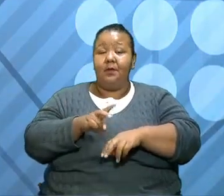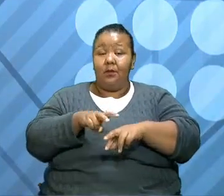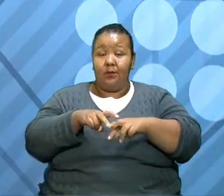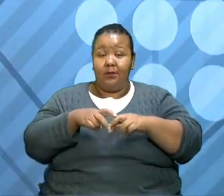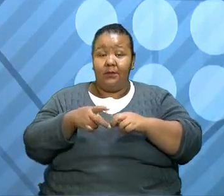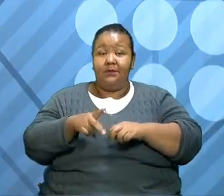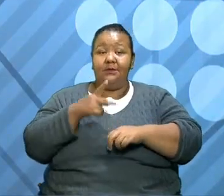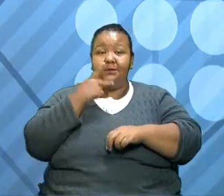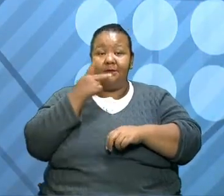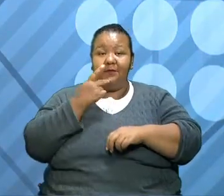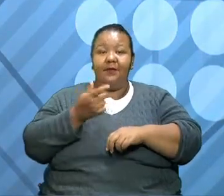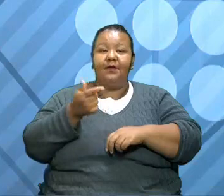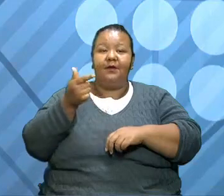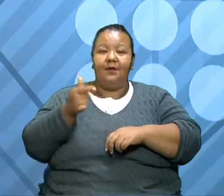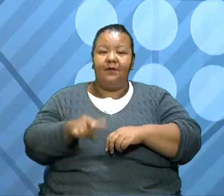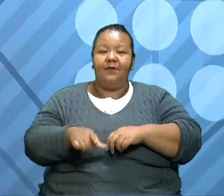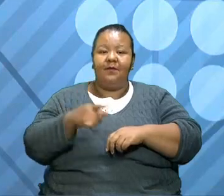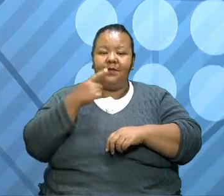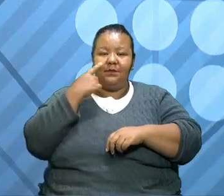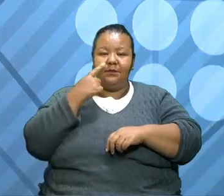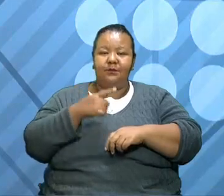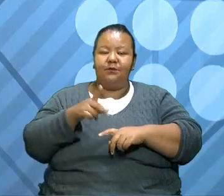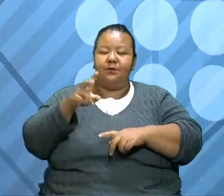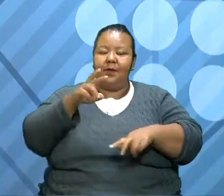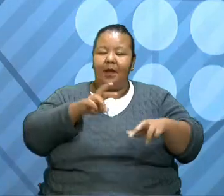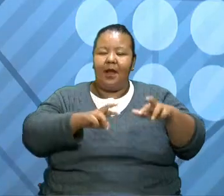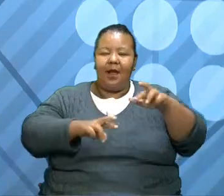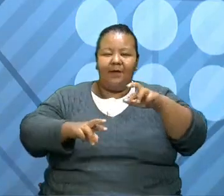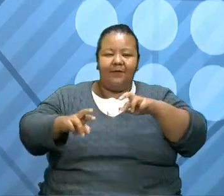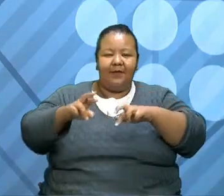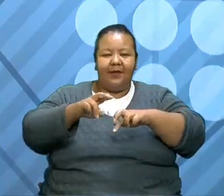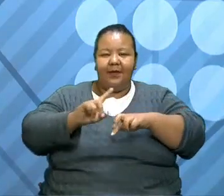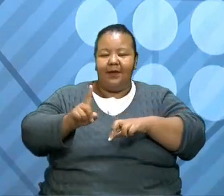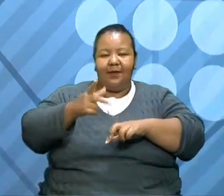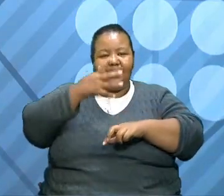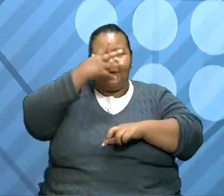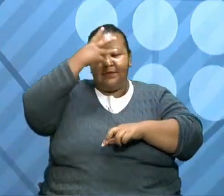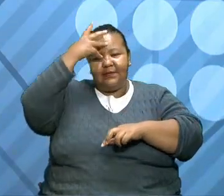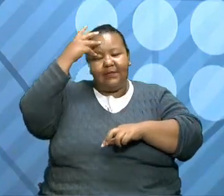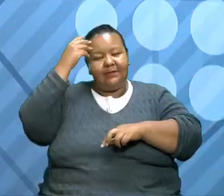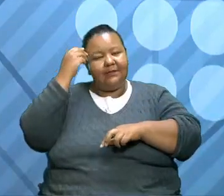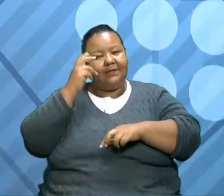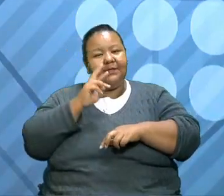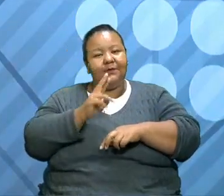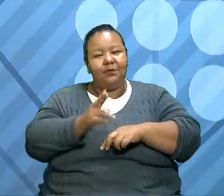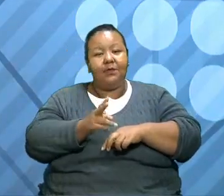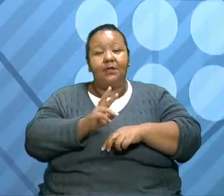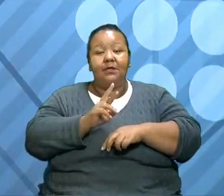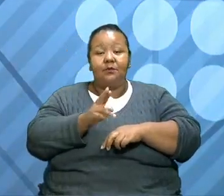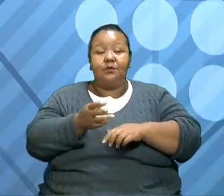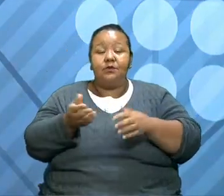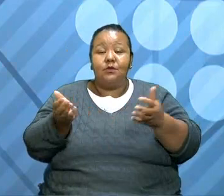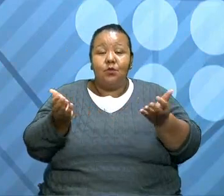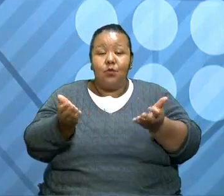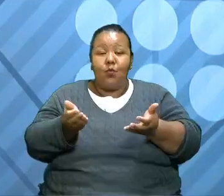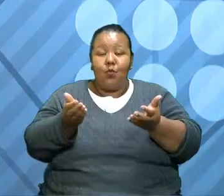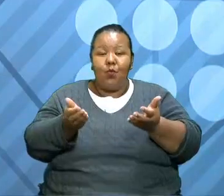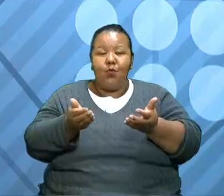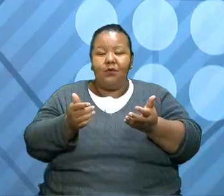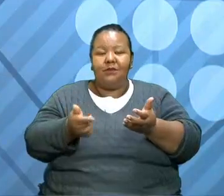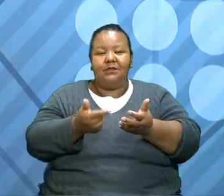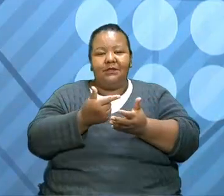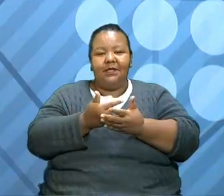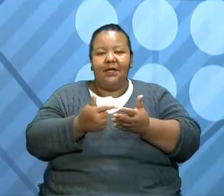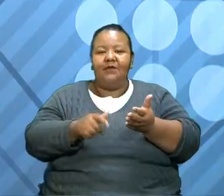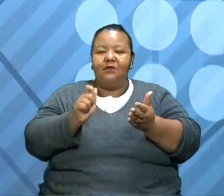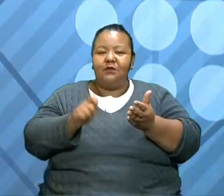lembrar novamente o avaliar. Não esqueça de responder ou avaliar. Responde hoje. Tira essa tarefa